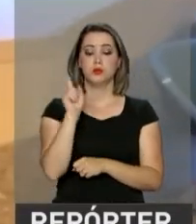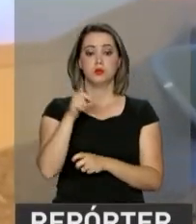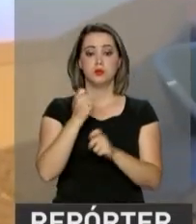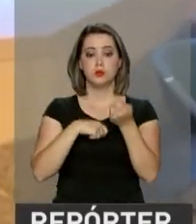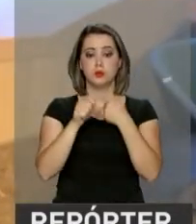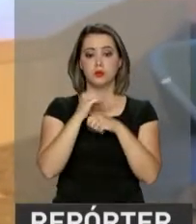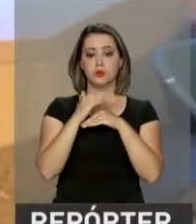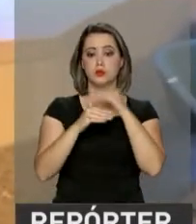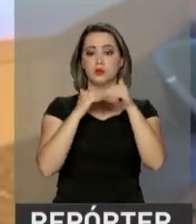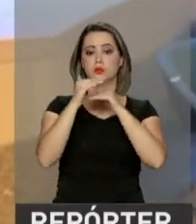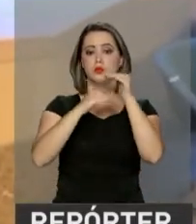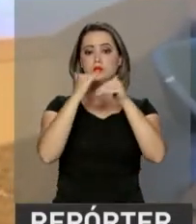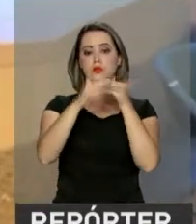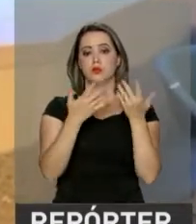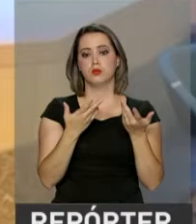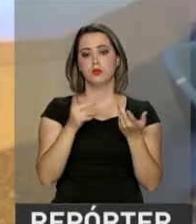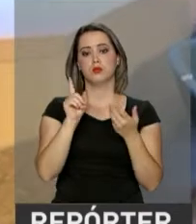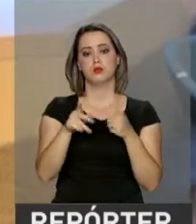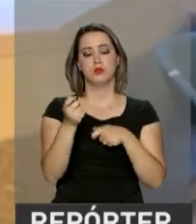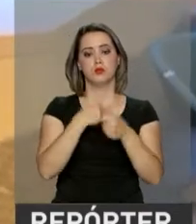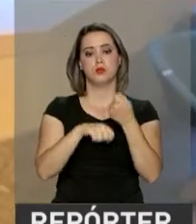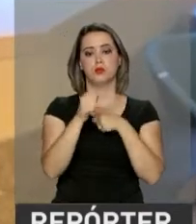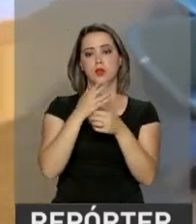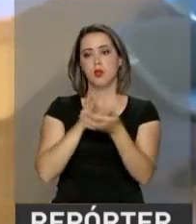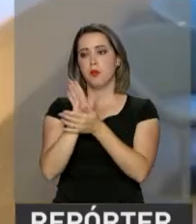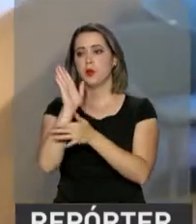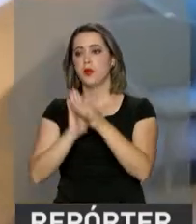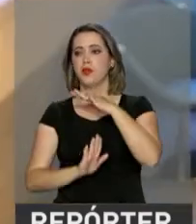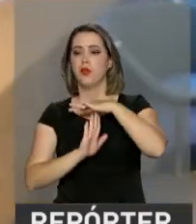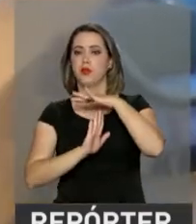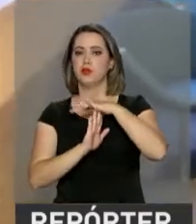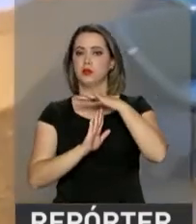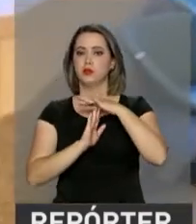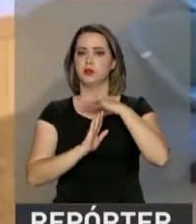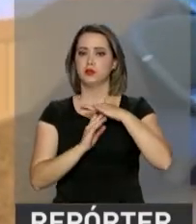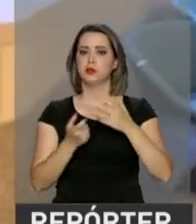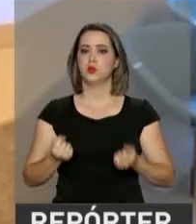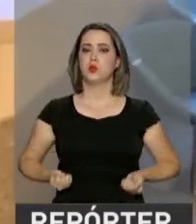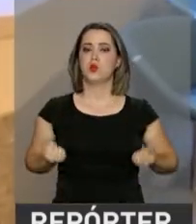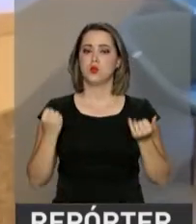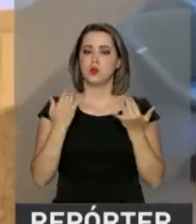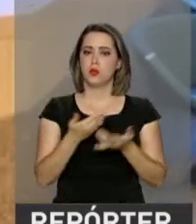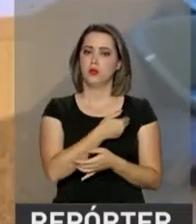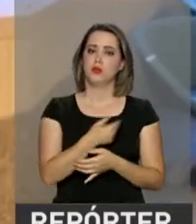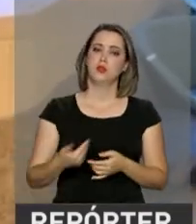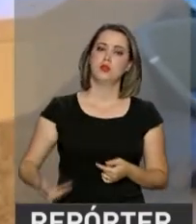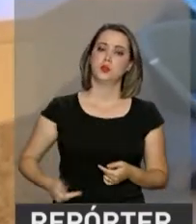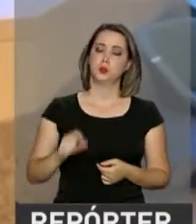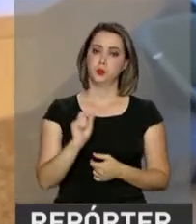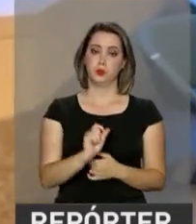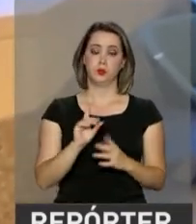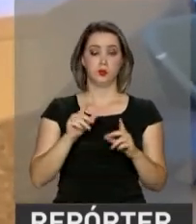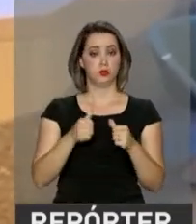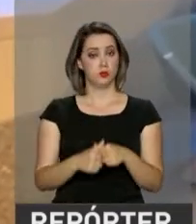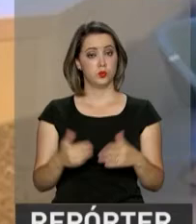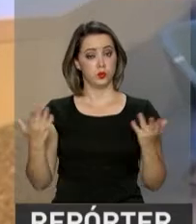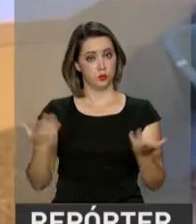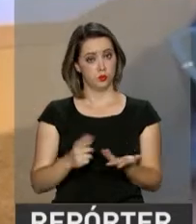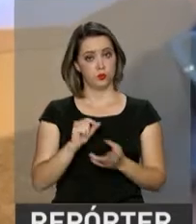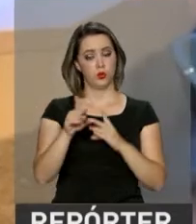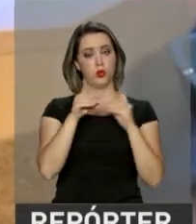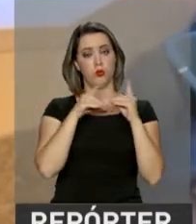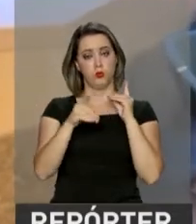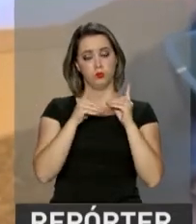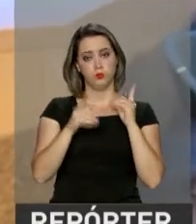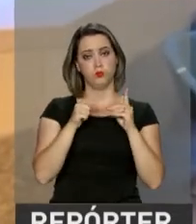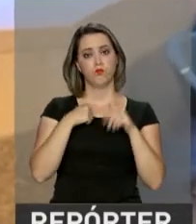economia que está crescendo, uma economia que aprovou um teto na evolução dos gastos públicos e que está agora